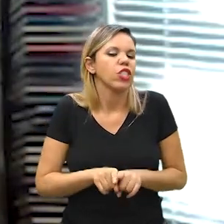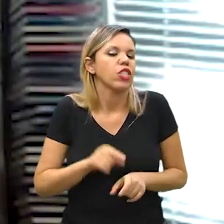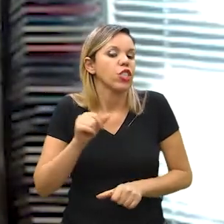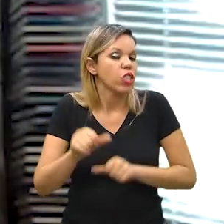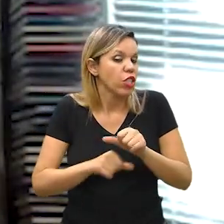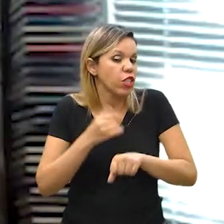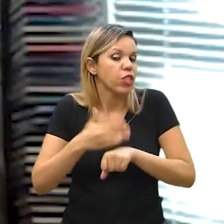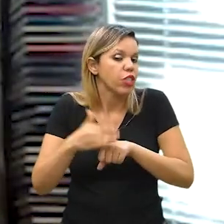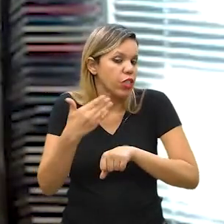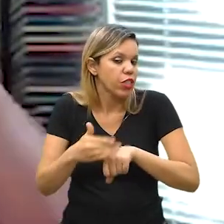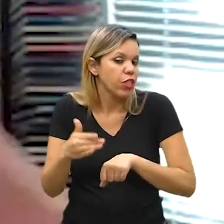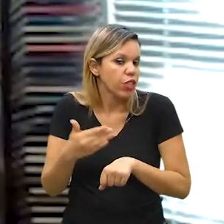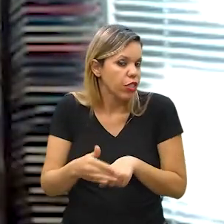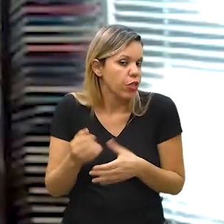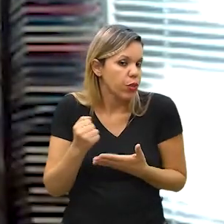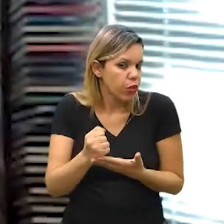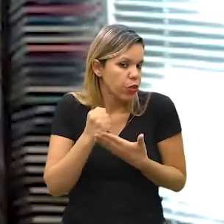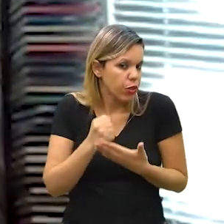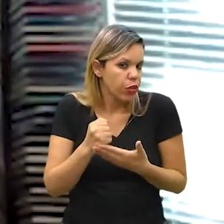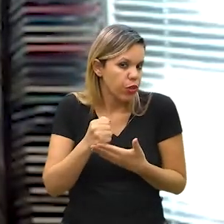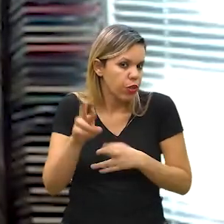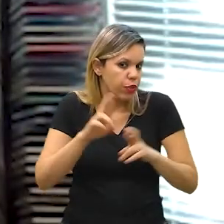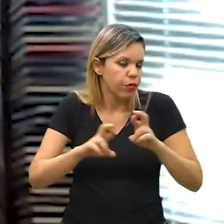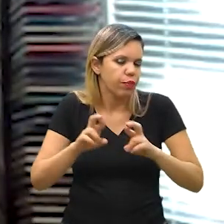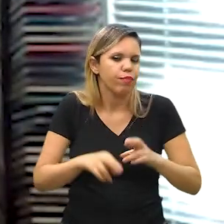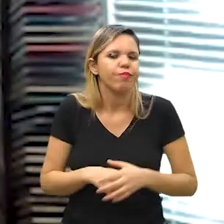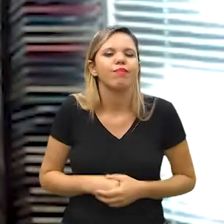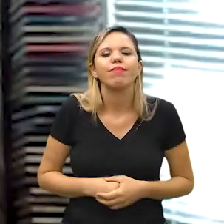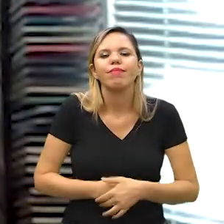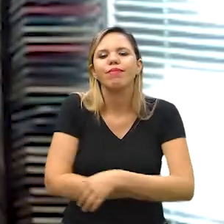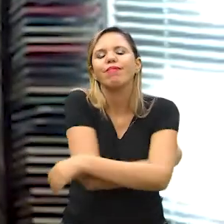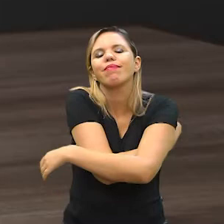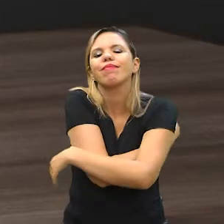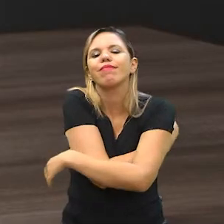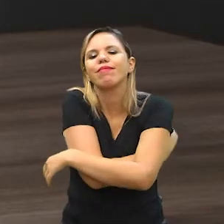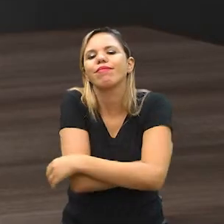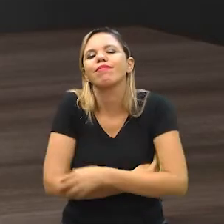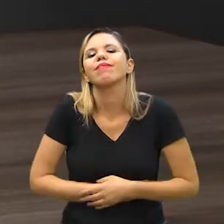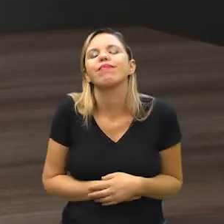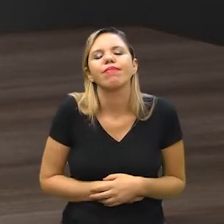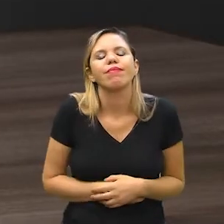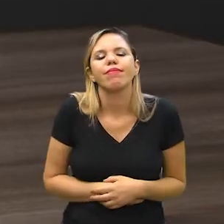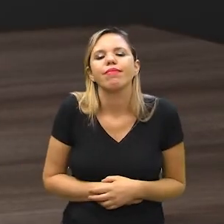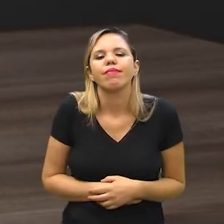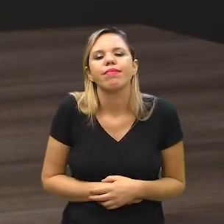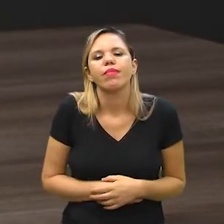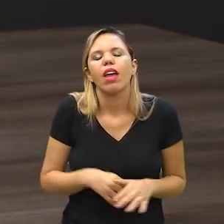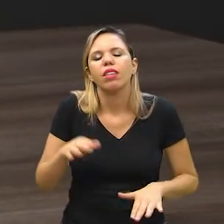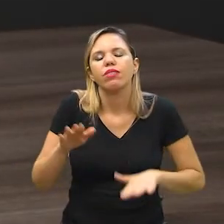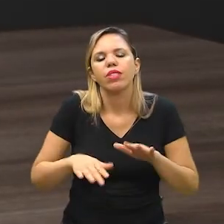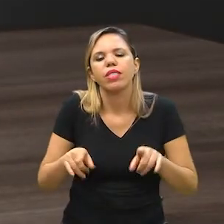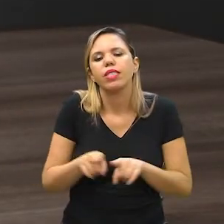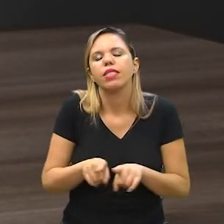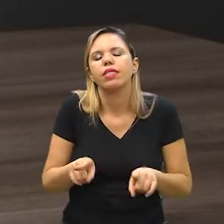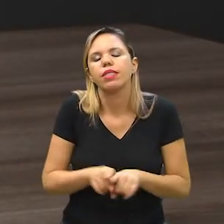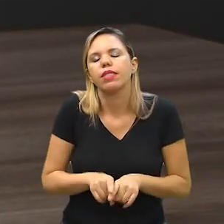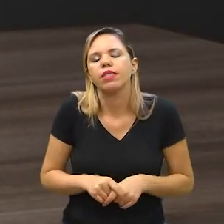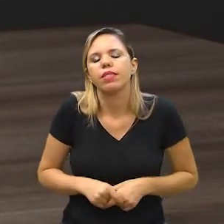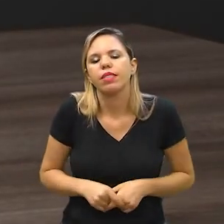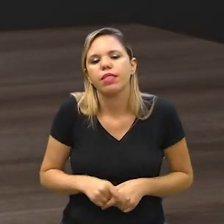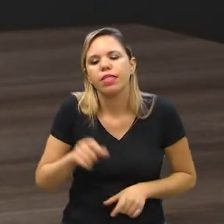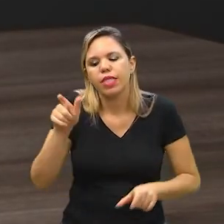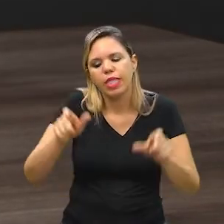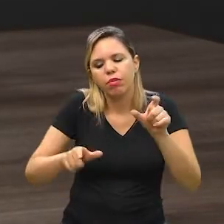elas se tornam práticas quando a gente auxilia nessa análise. Cláudia, e muitas vezes